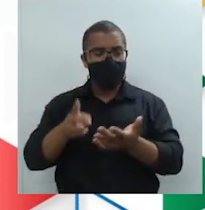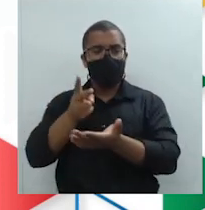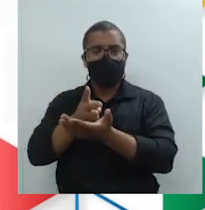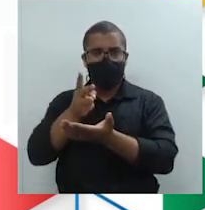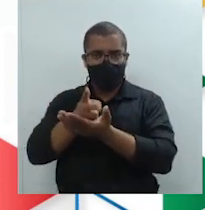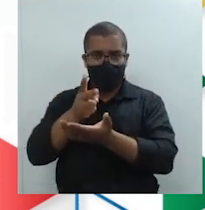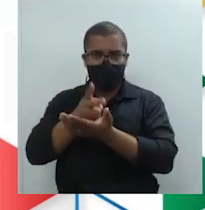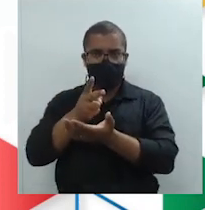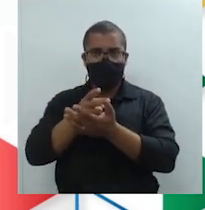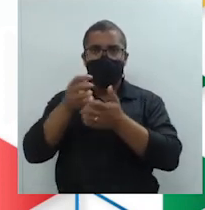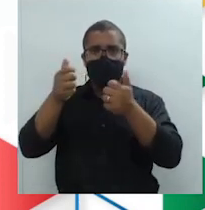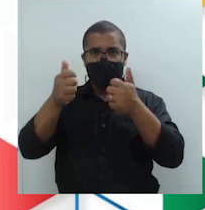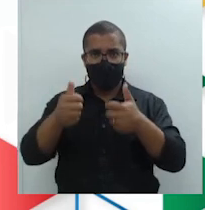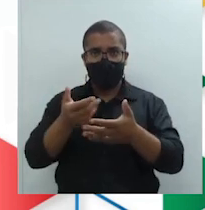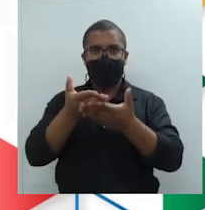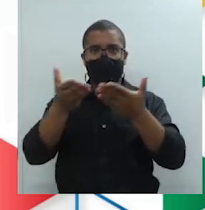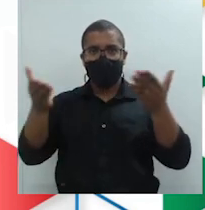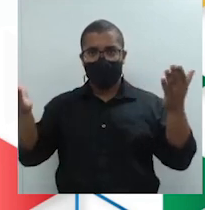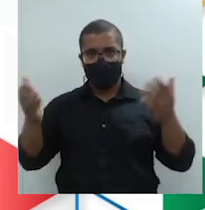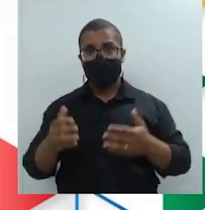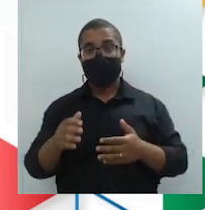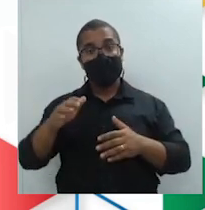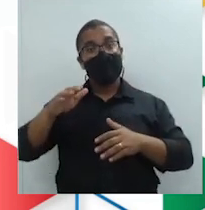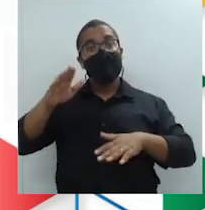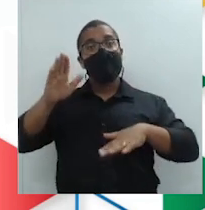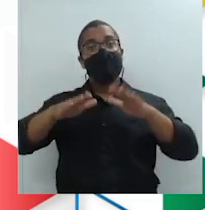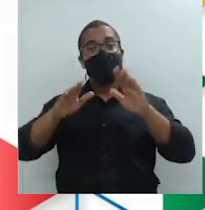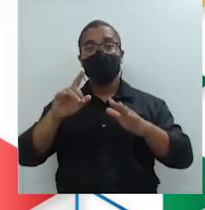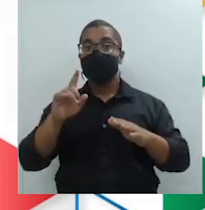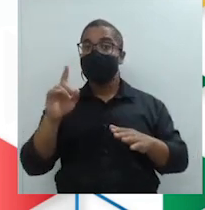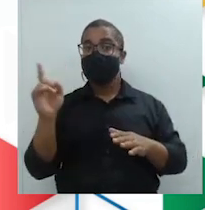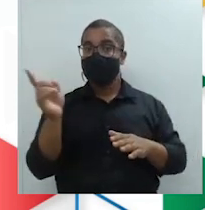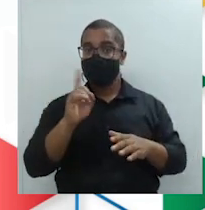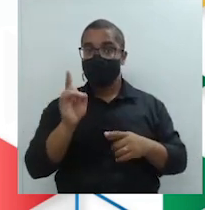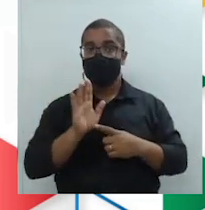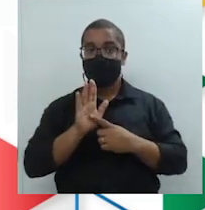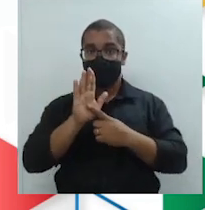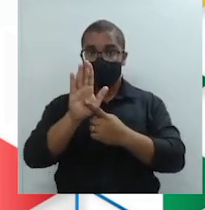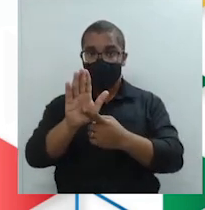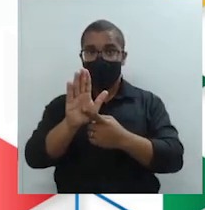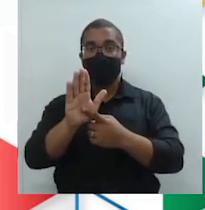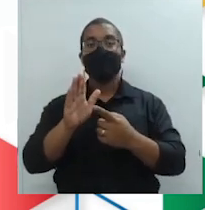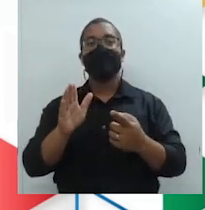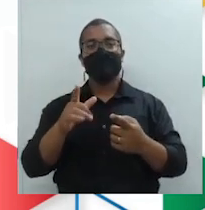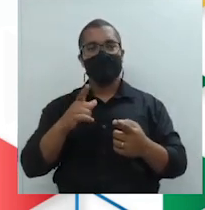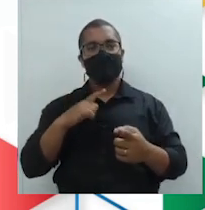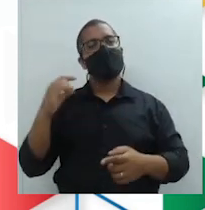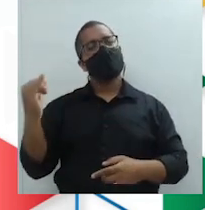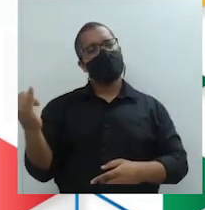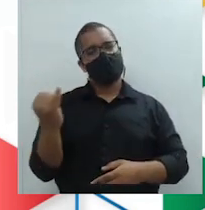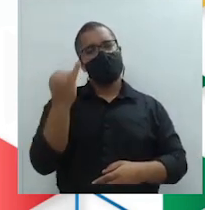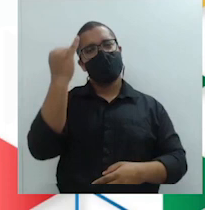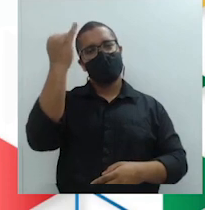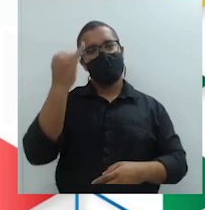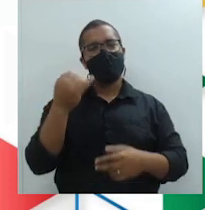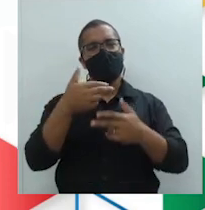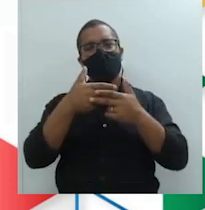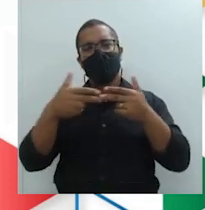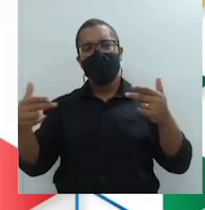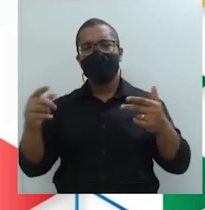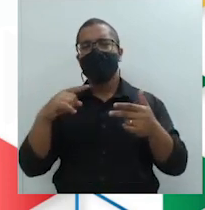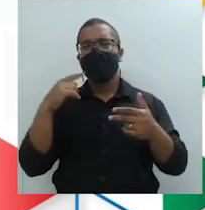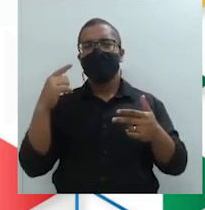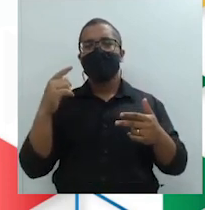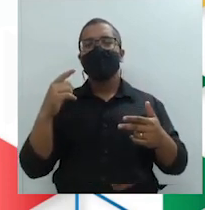atenção. Vou repetir aquilo que eu disse a vocês. Muitas vezes, o não dito é mais